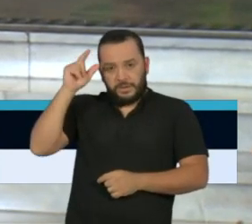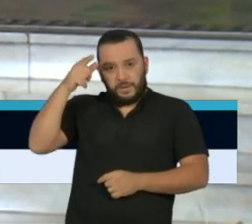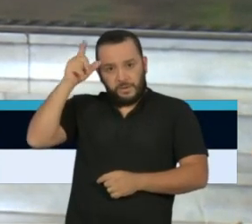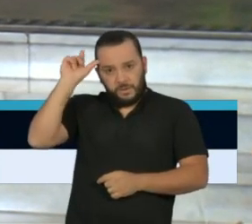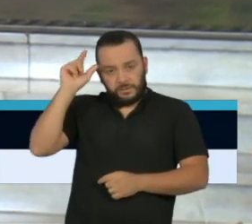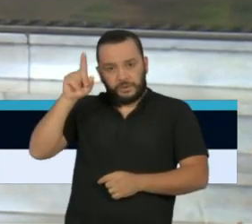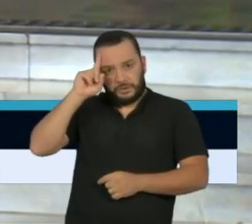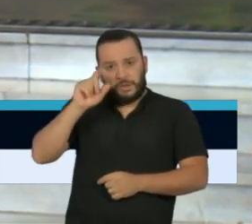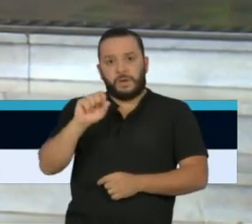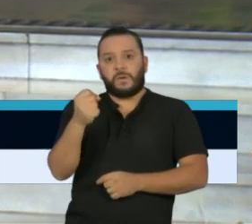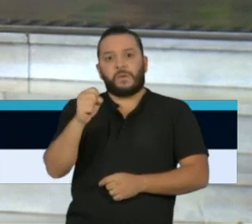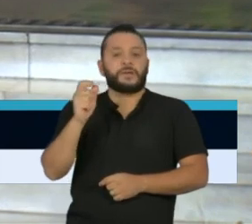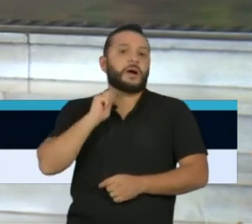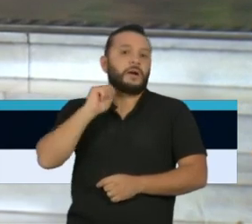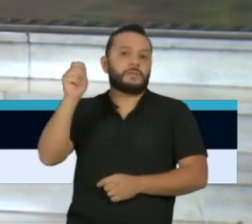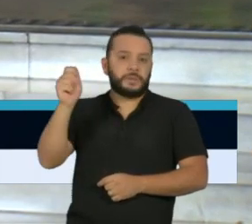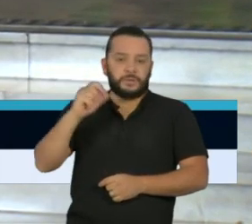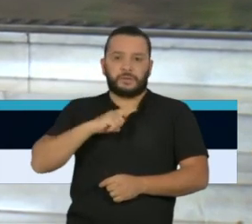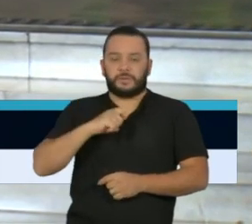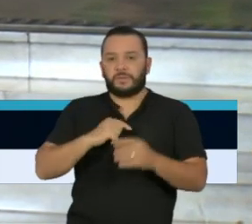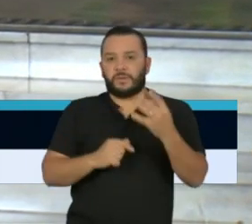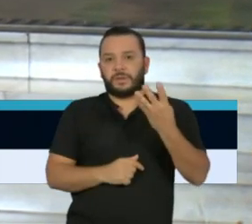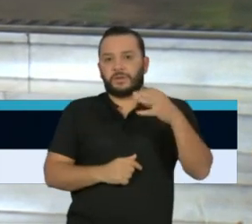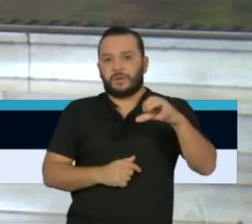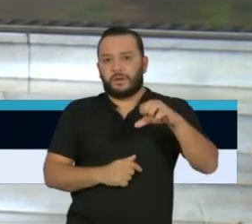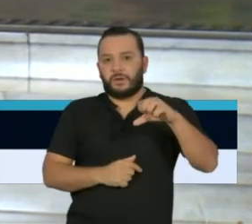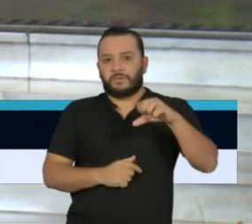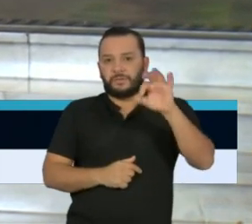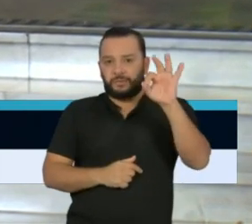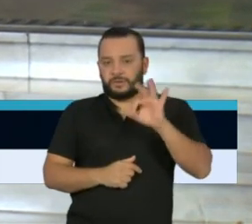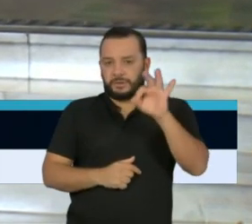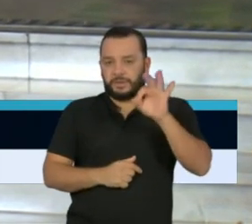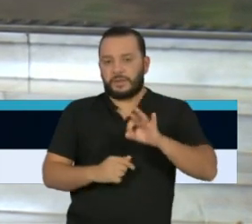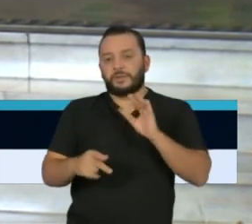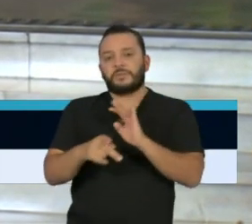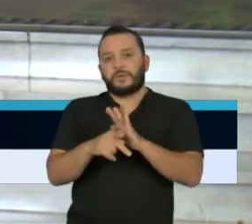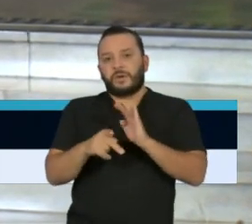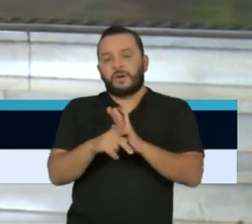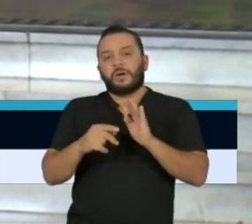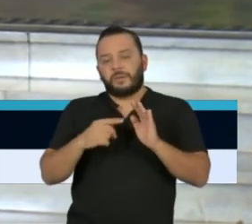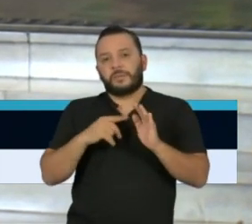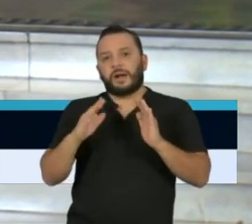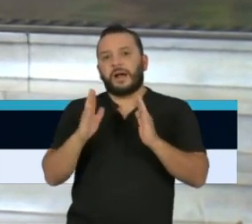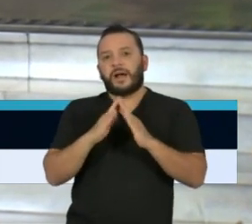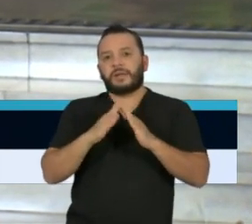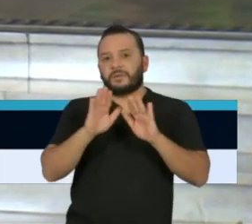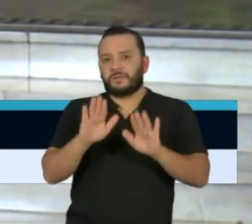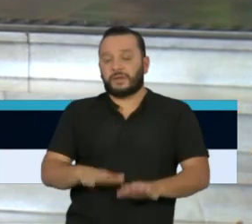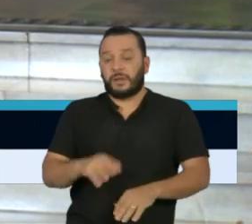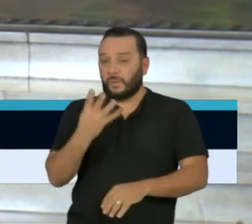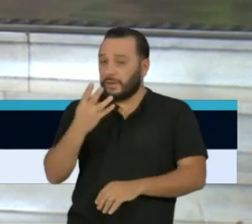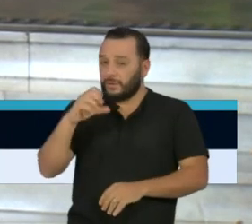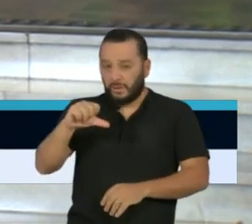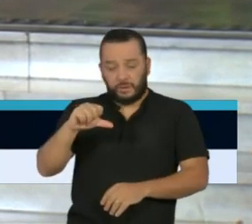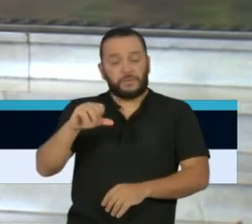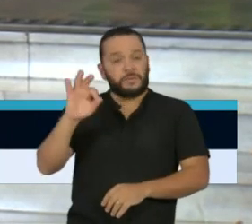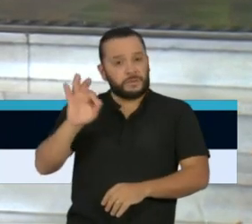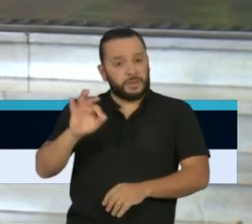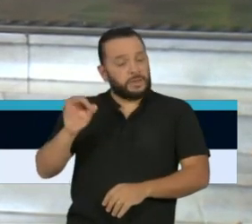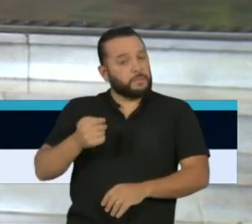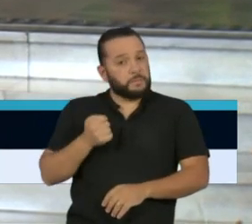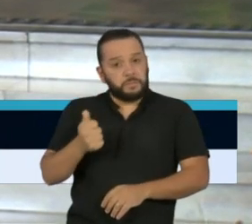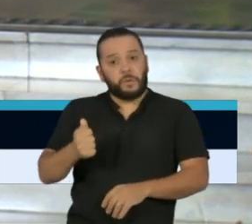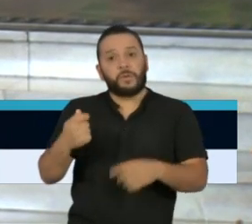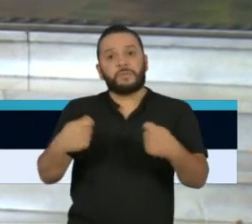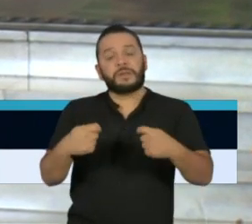dia 8 de abril, tivemos 49% de isolamento, muito abaixo do necessário, que é 70%.